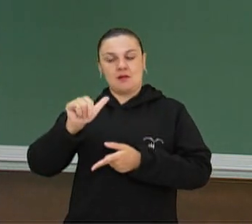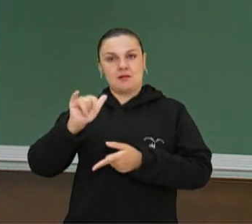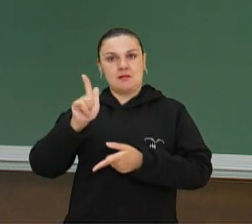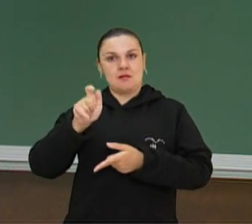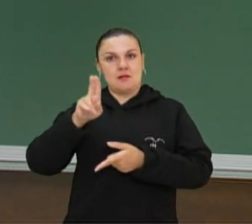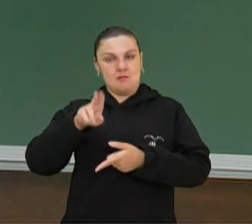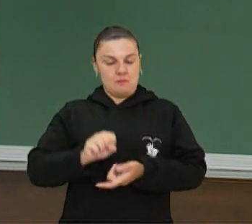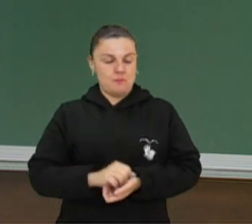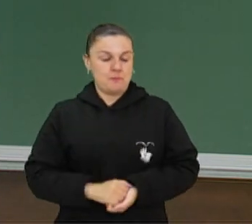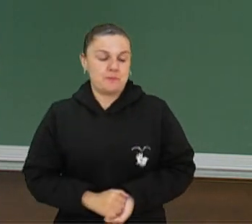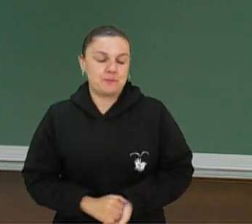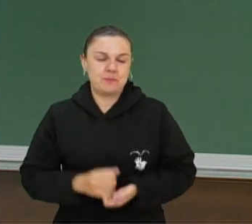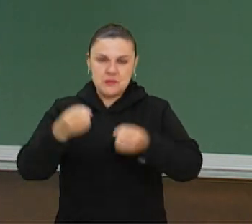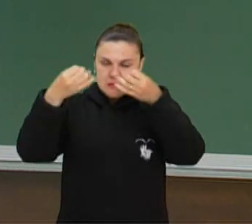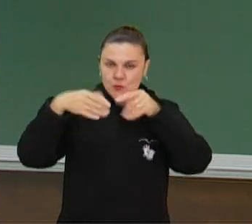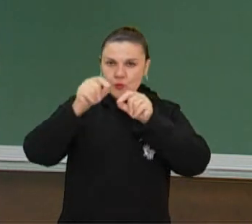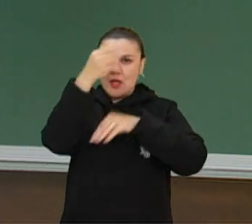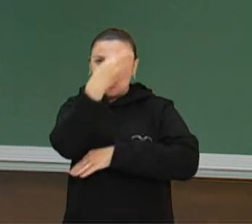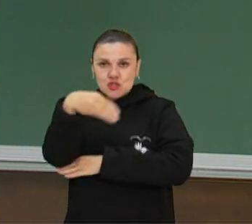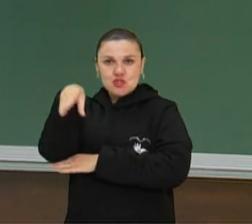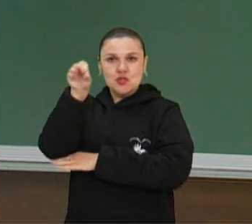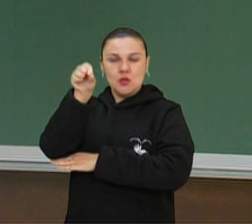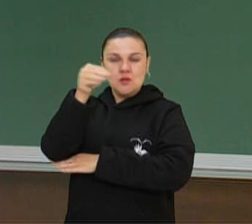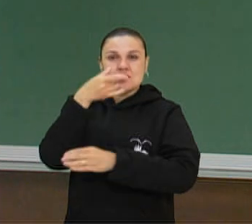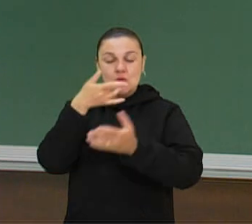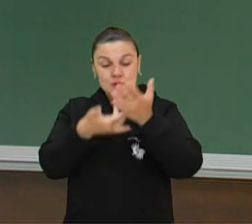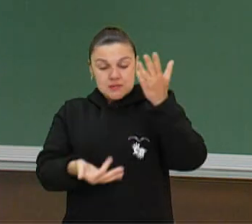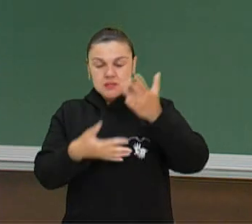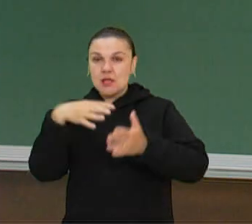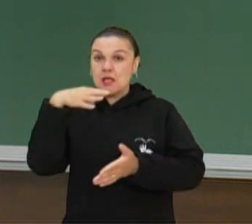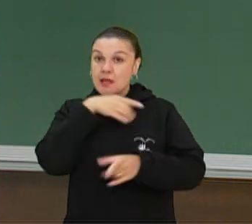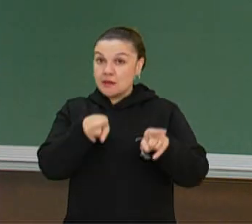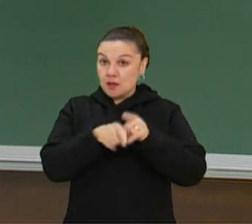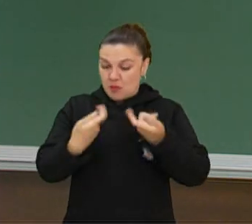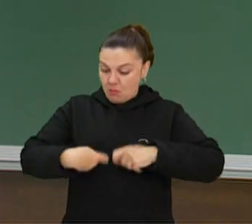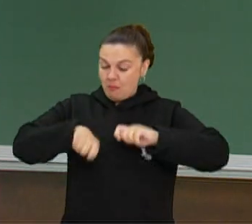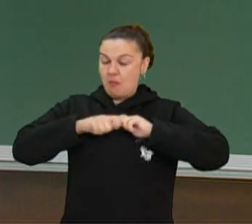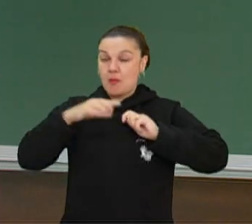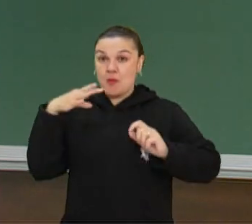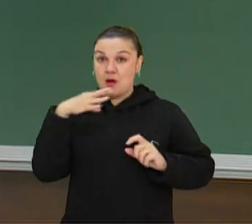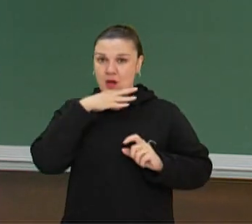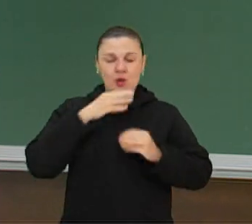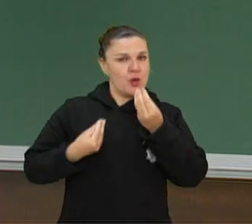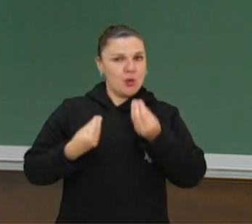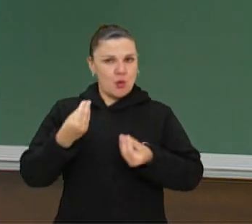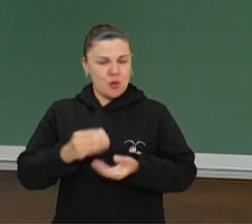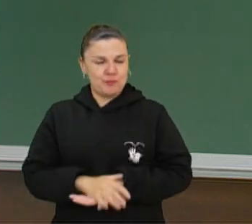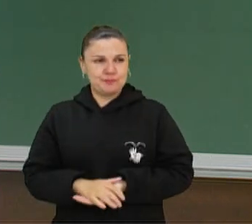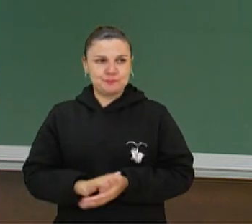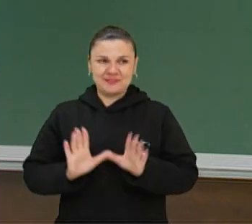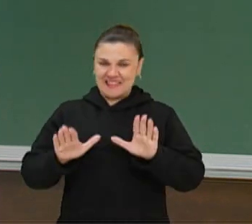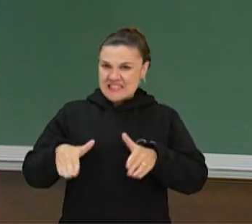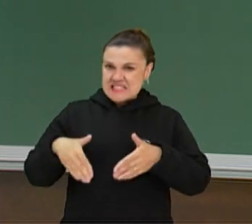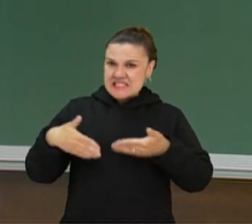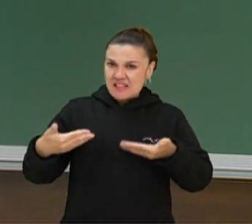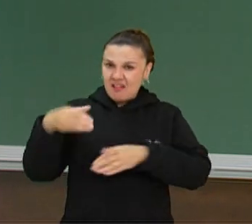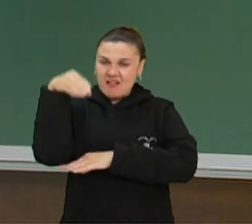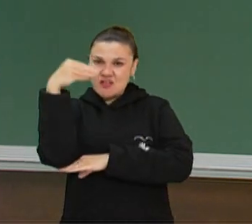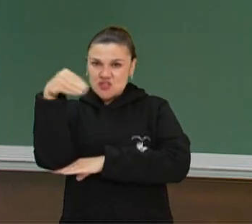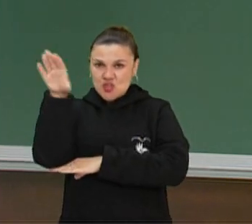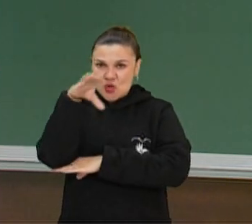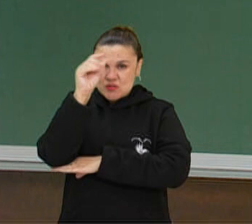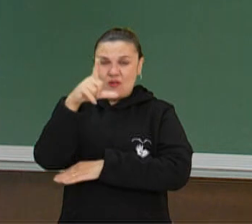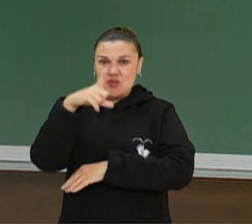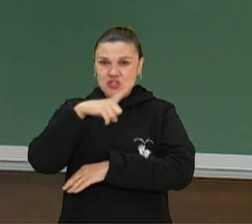diz essa reportagem? Dinossauros tinham sangue quente e produziam o próprio calor, conclui estudo. Será que os dinossauros eles realmente tinham sangue quente ou eram